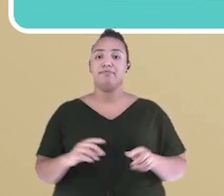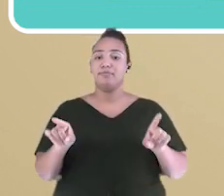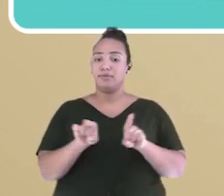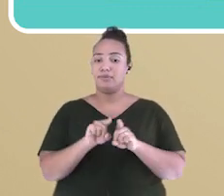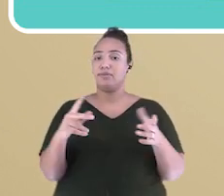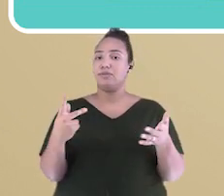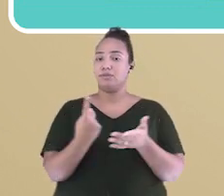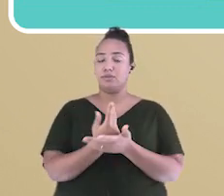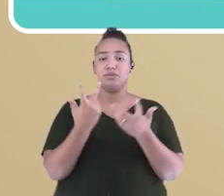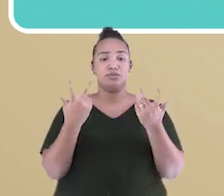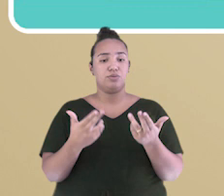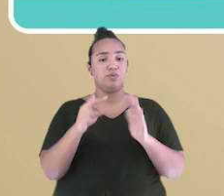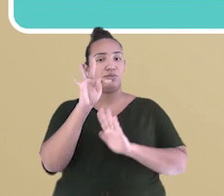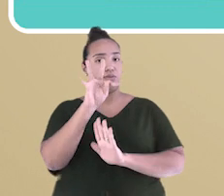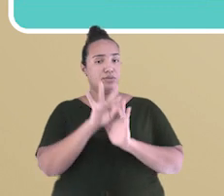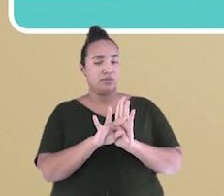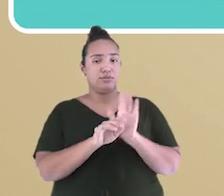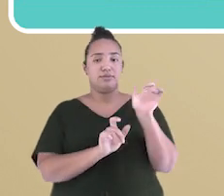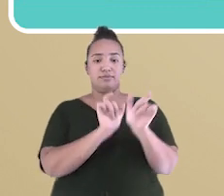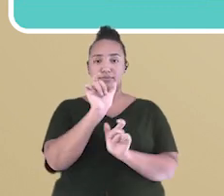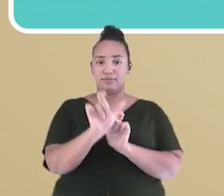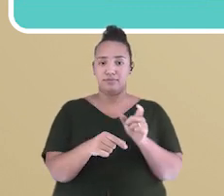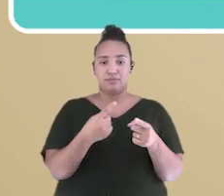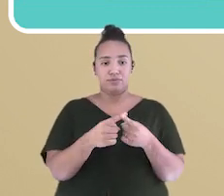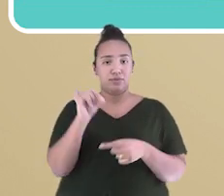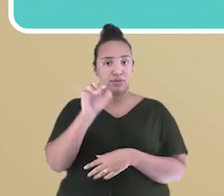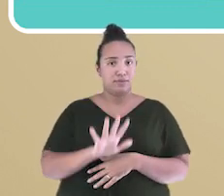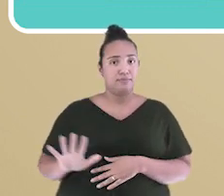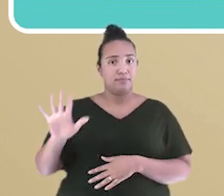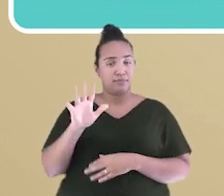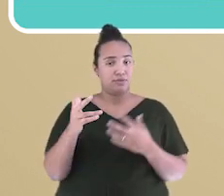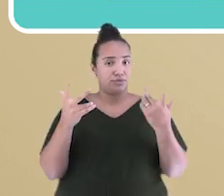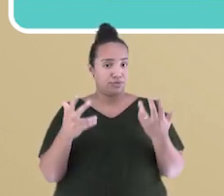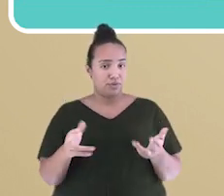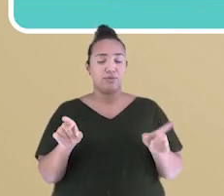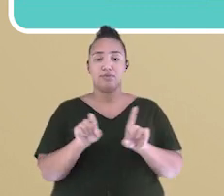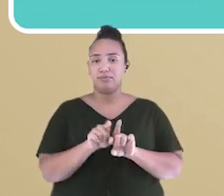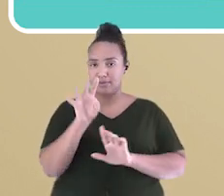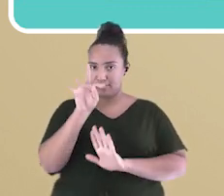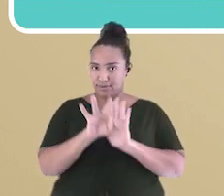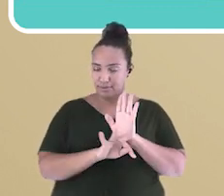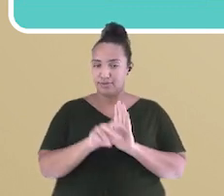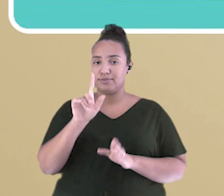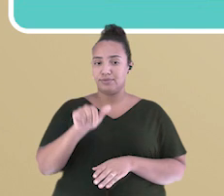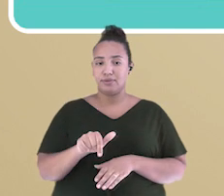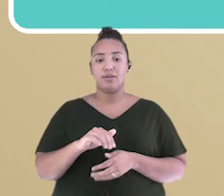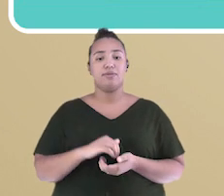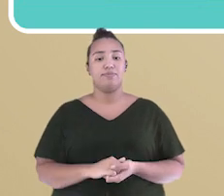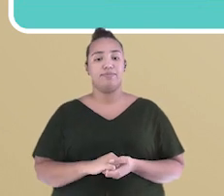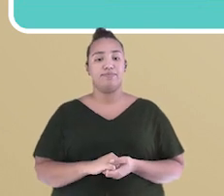também acontece com os textos com palavras, pois imagens como esta são textos também. É o